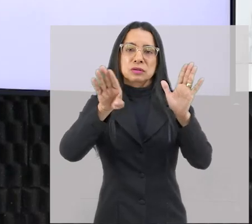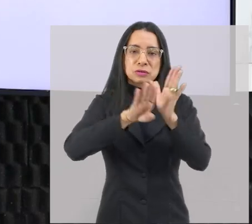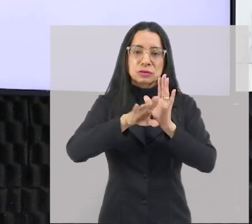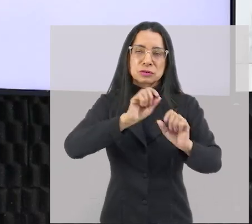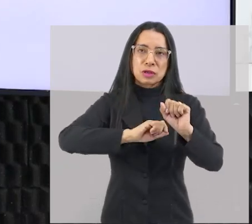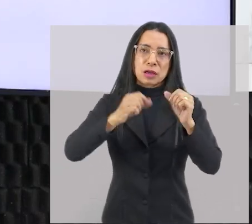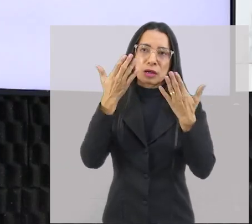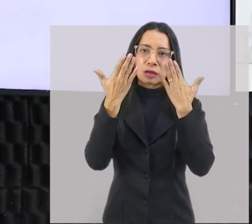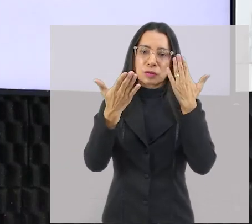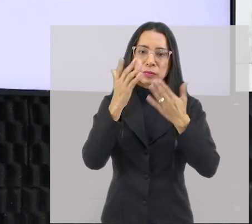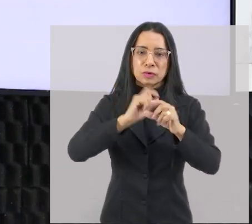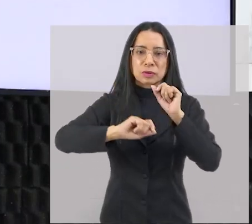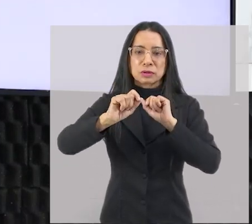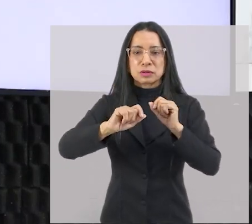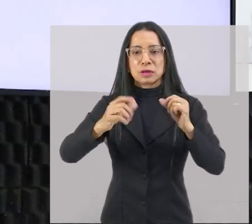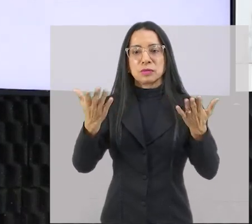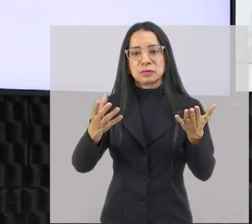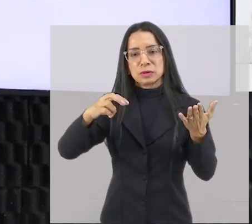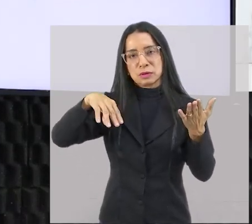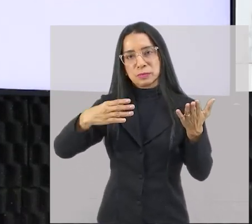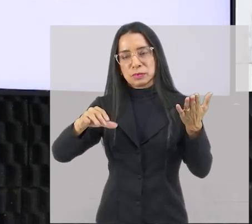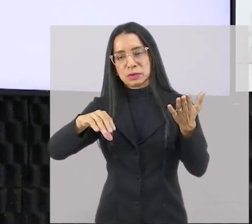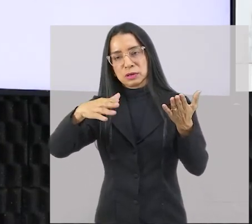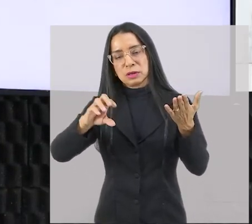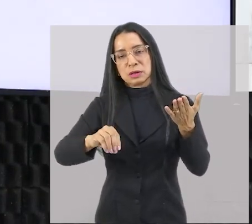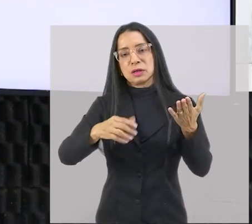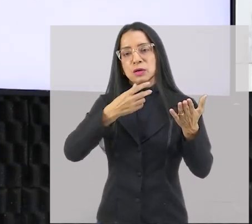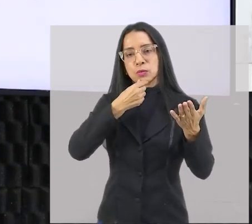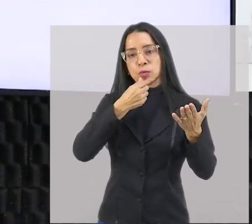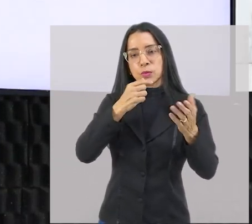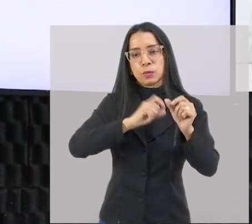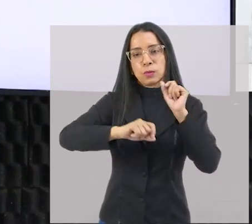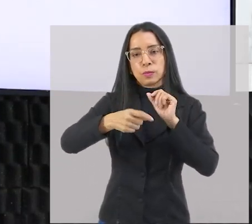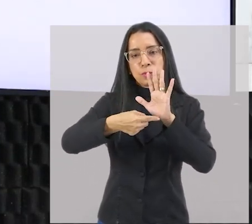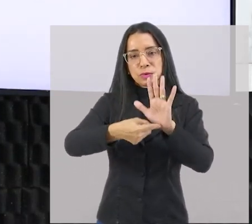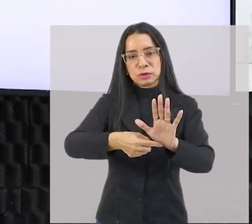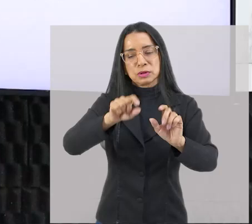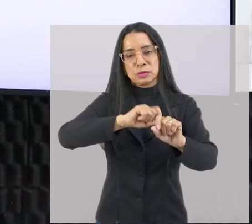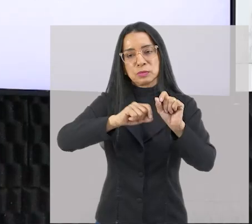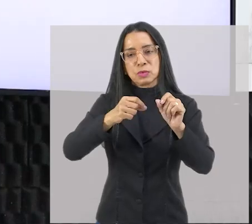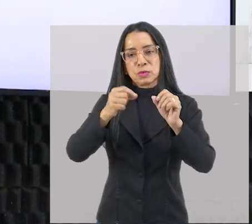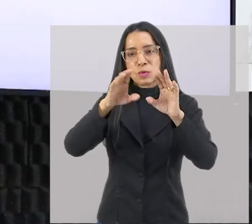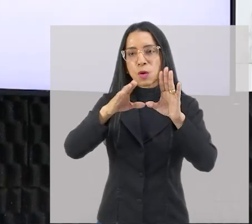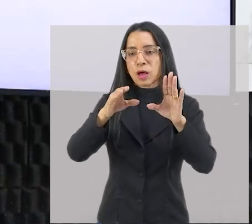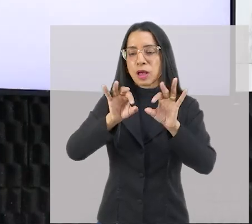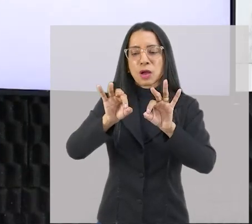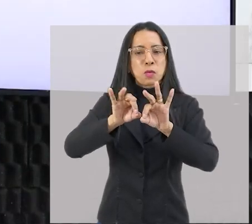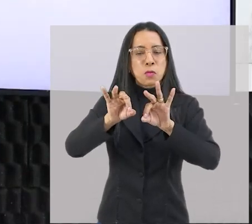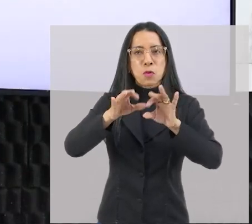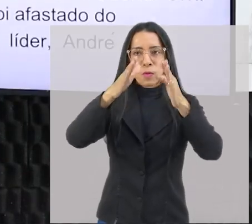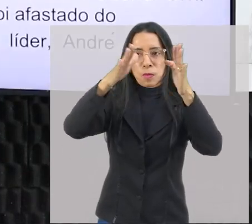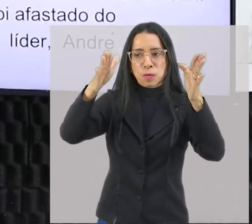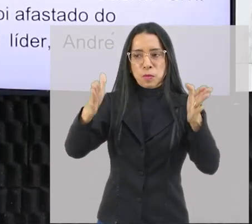proporcionalmente, comparação da mecanização do homem, nesse caso expresso por formas tubulares, como se esses soldados fossem máquinas.